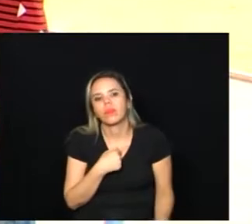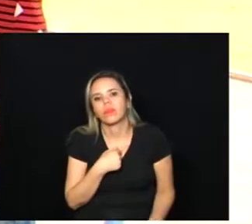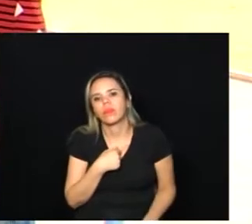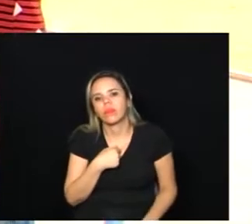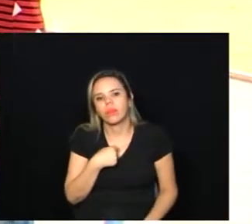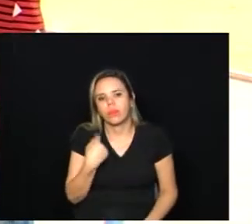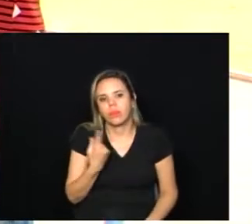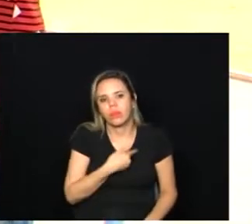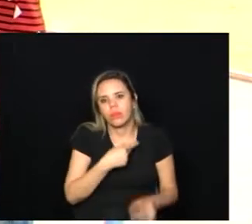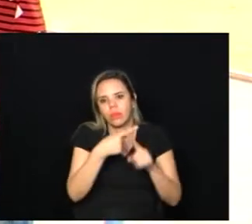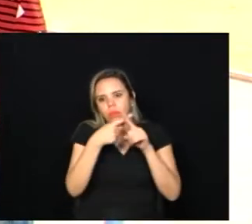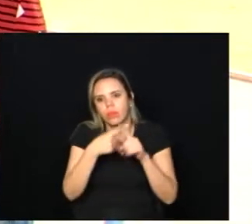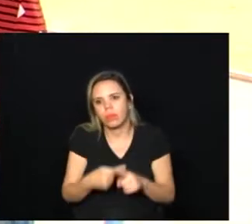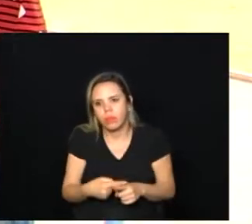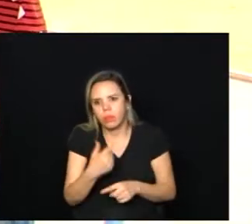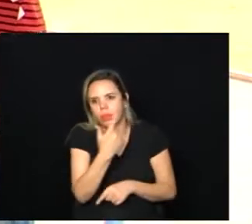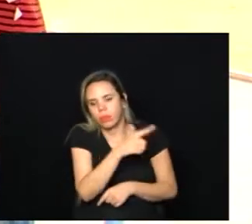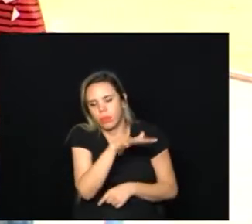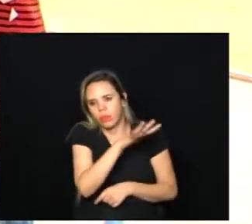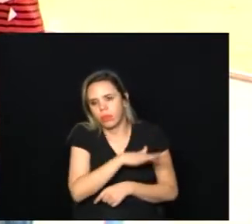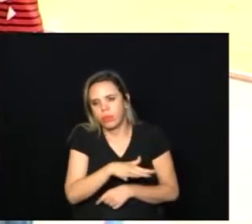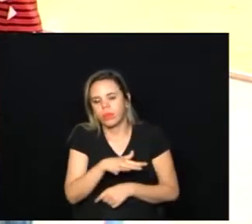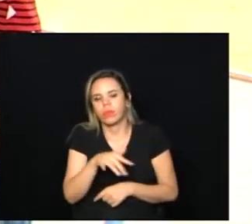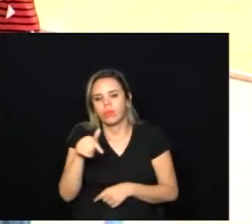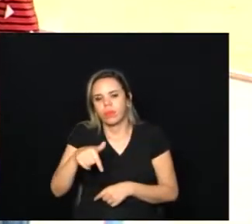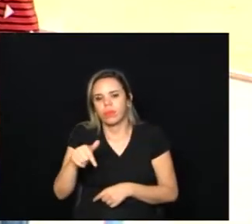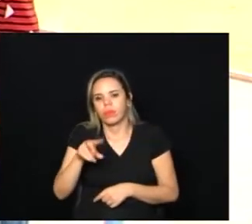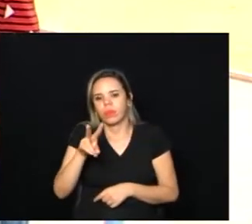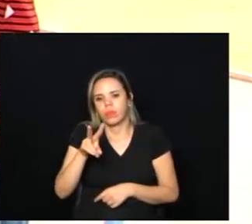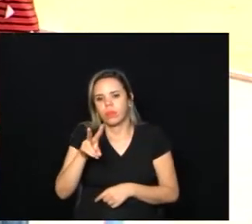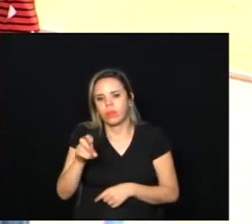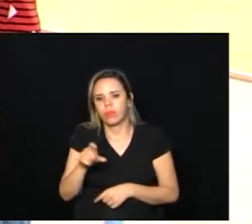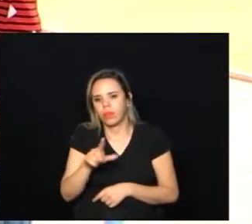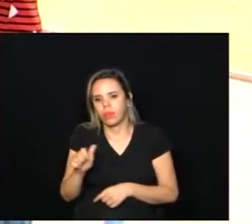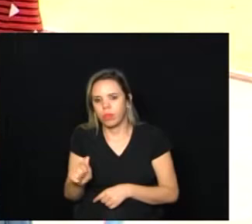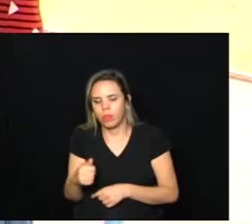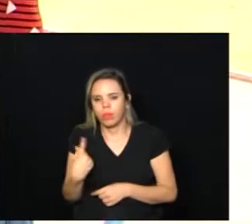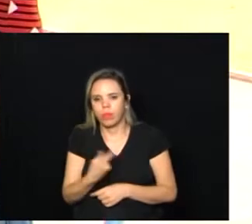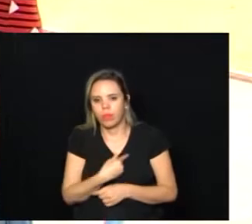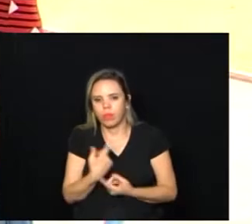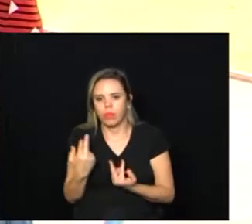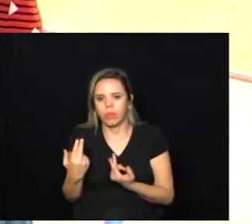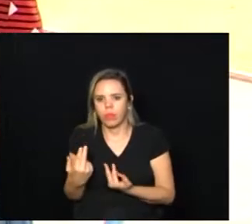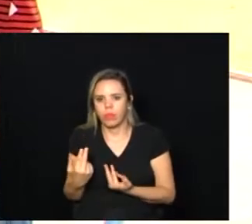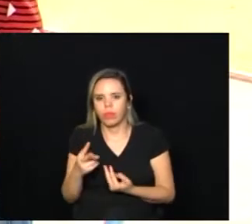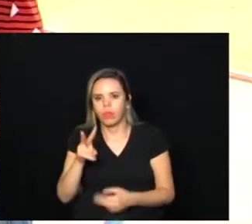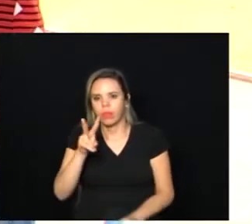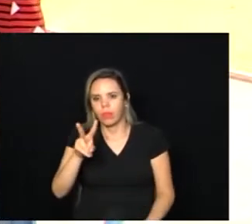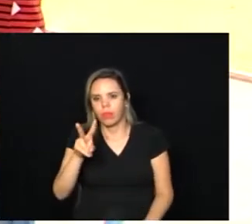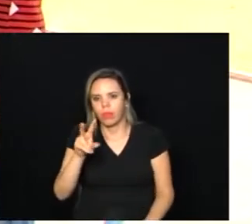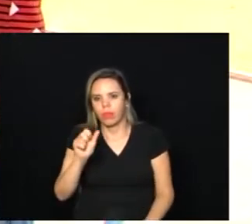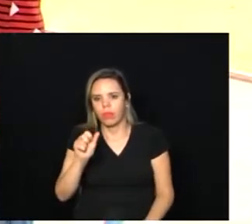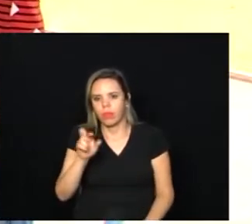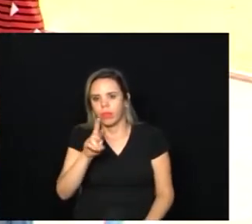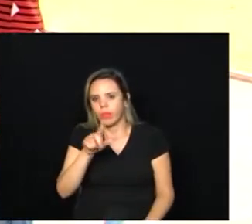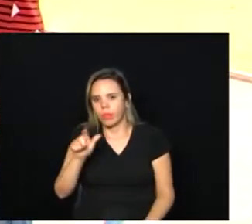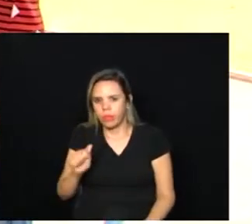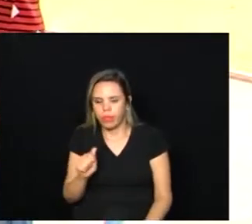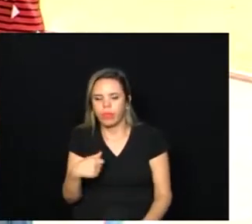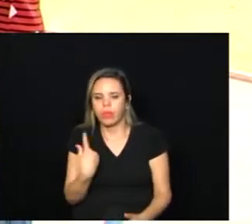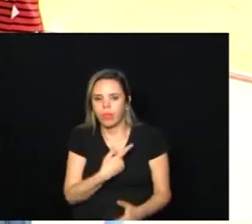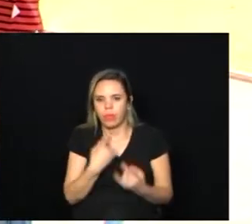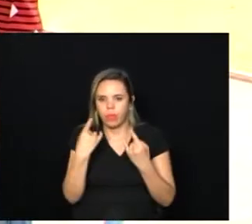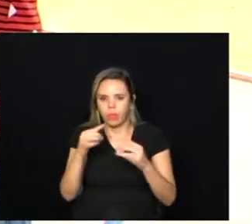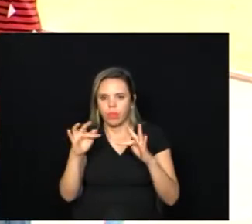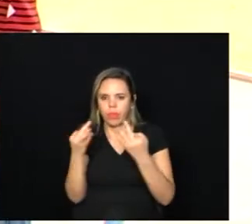menos os nossos campeonatos, os outros campeonatos da Várzea, que nem o pessoal faz, que é o nosso também, o campeonato da Várzea, né? A gente atrai